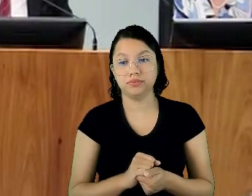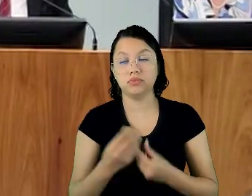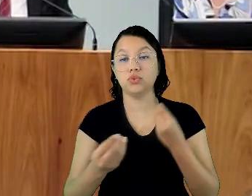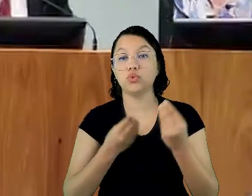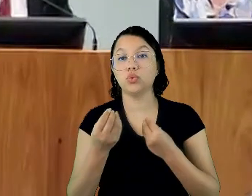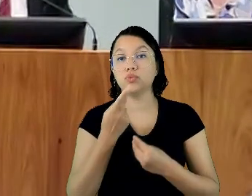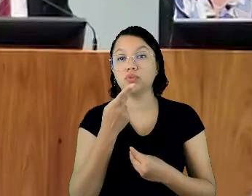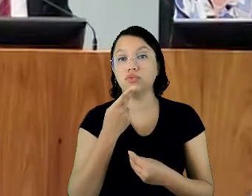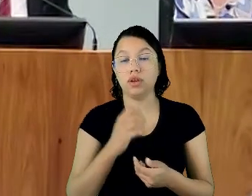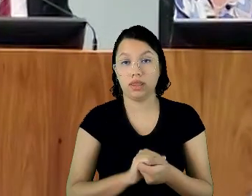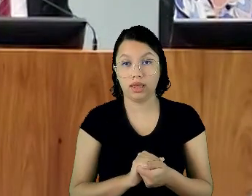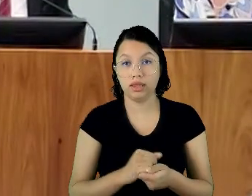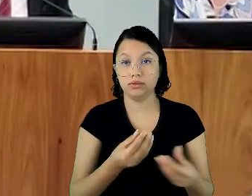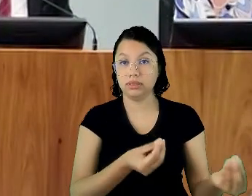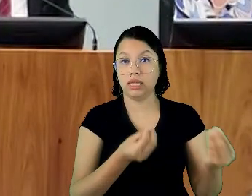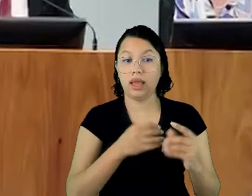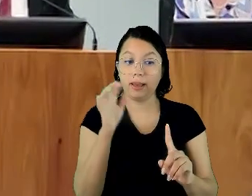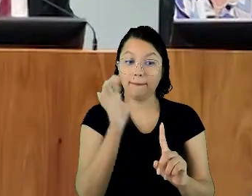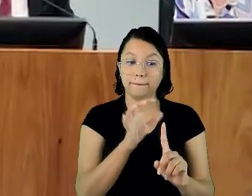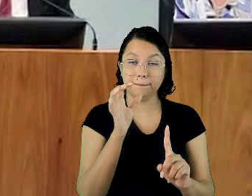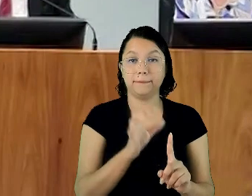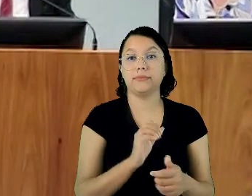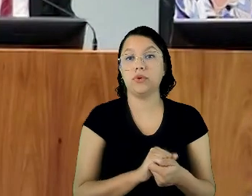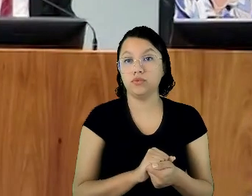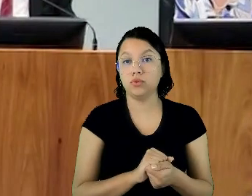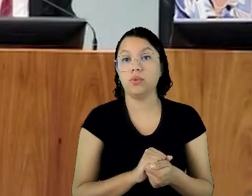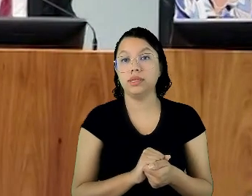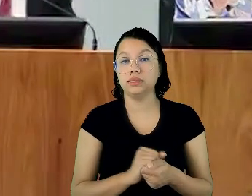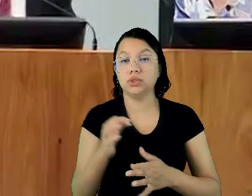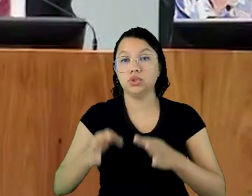a Justiça Federal, dado